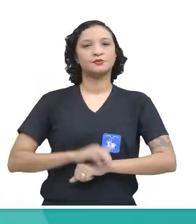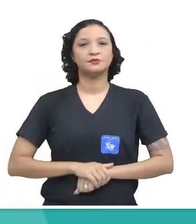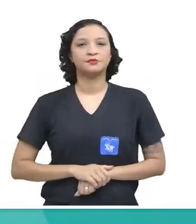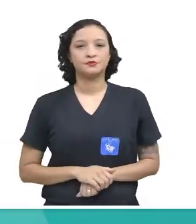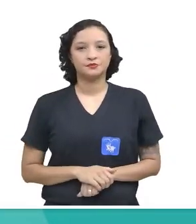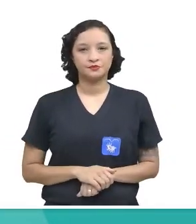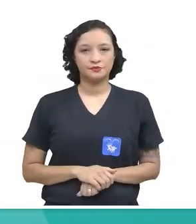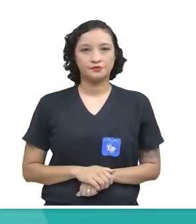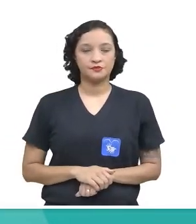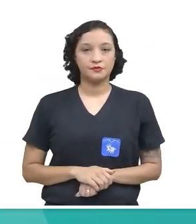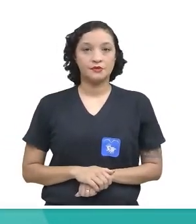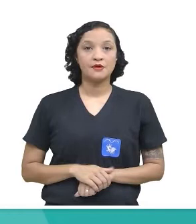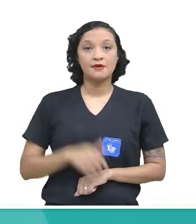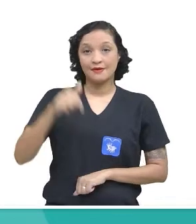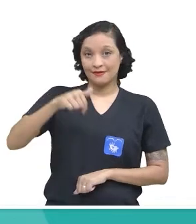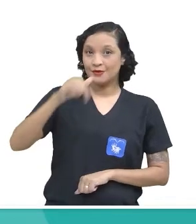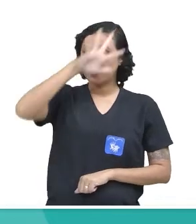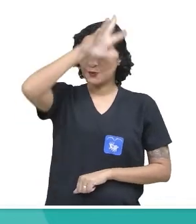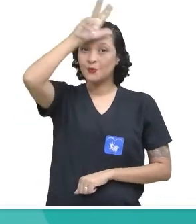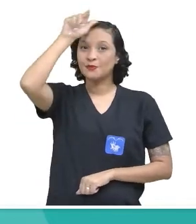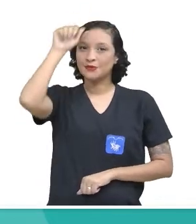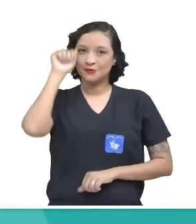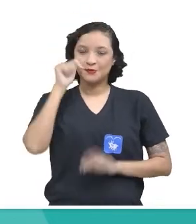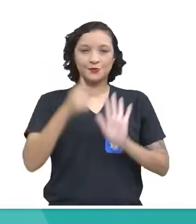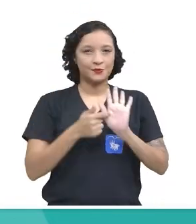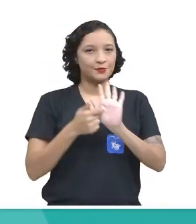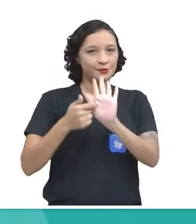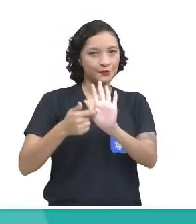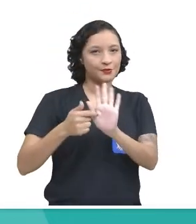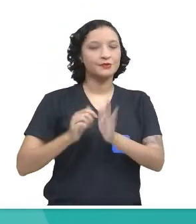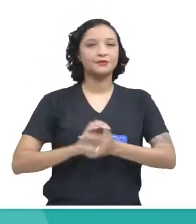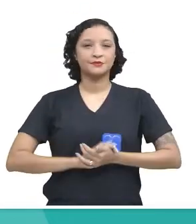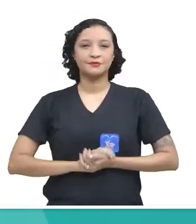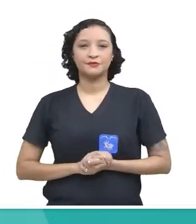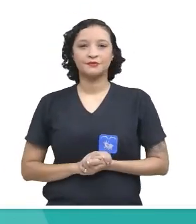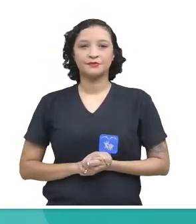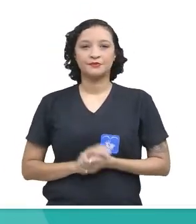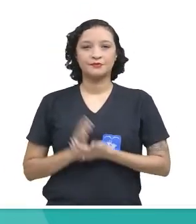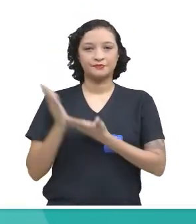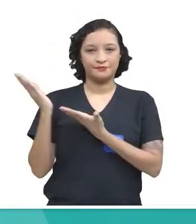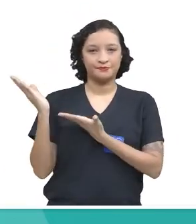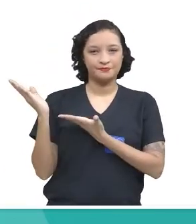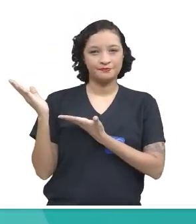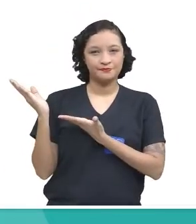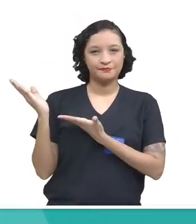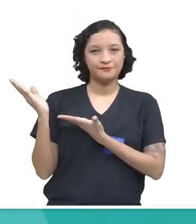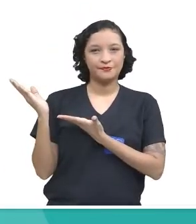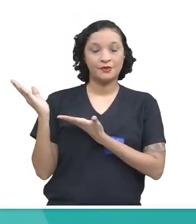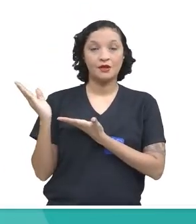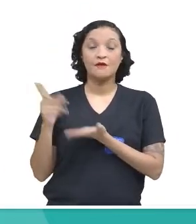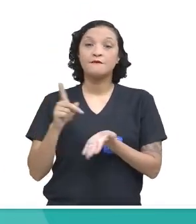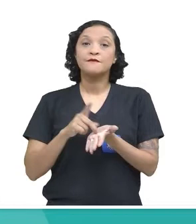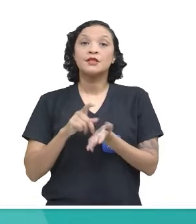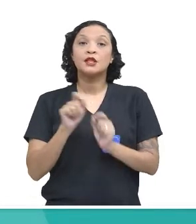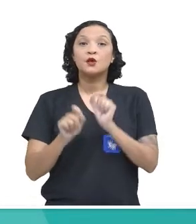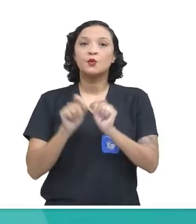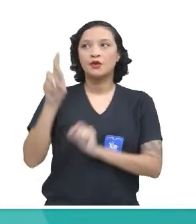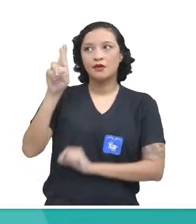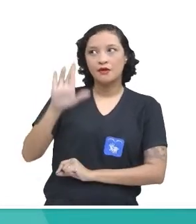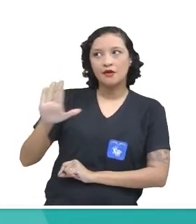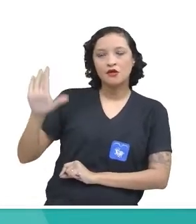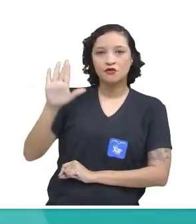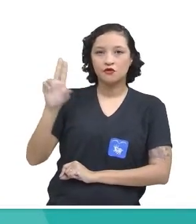do Amazonas, tá? Aqui é a nossa região. Na verdade, região norte, estado